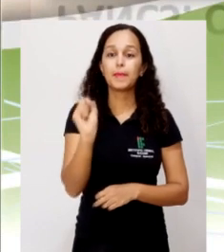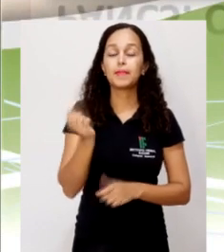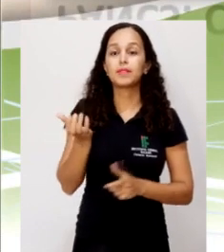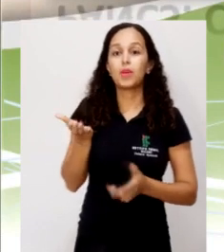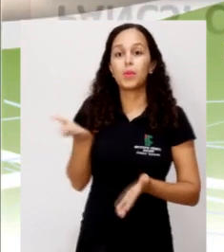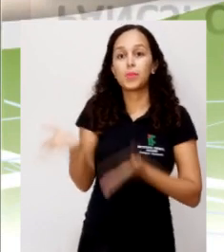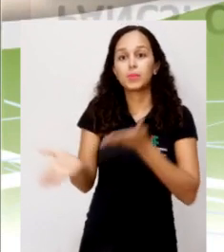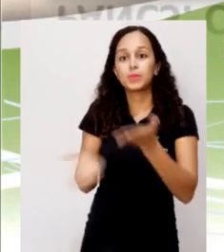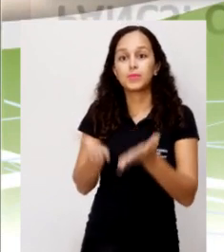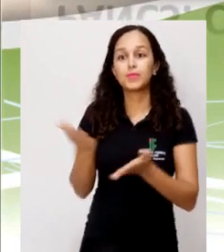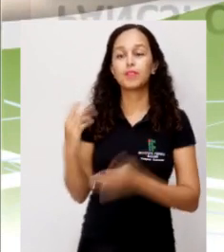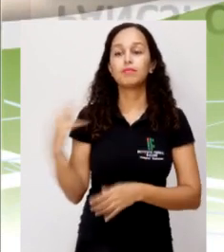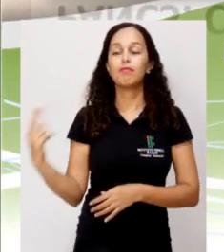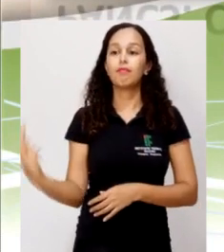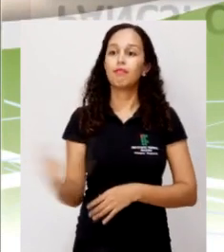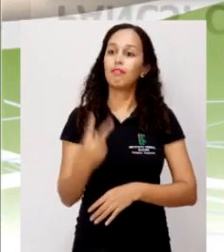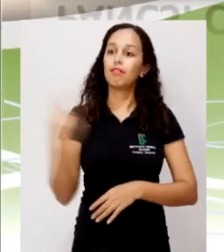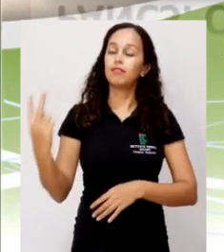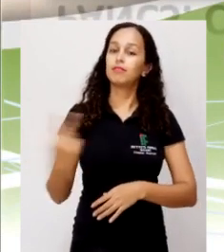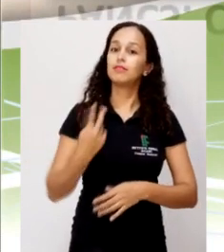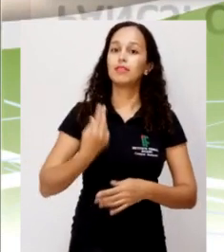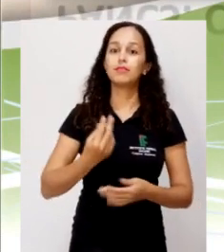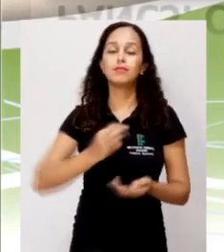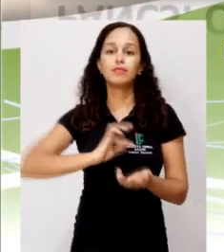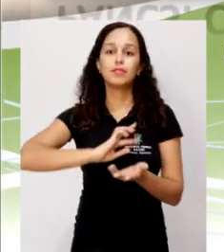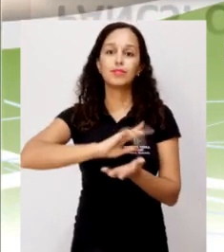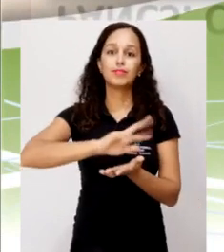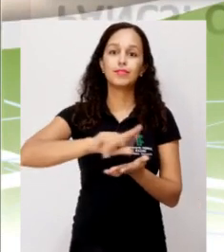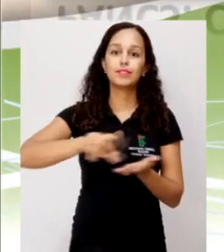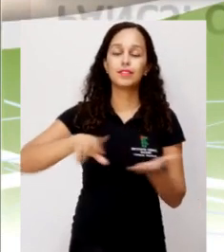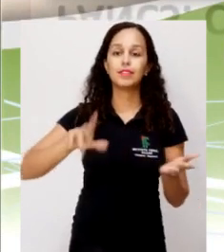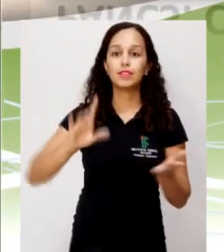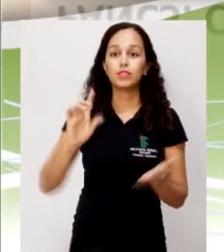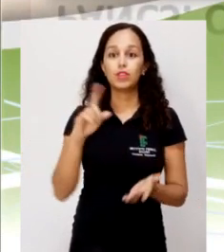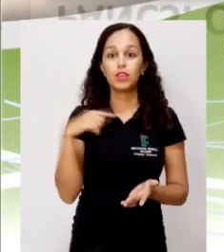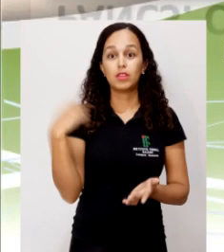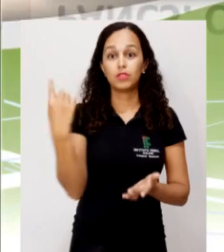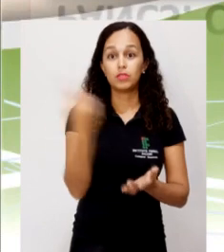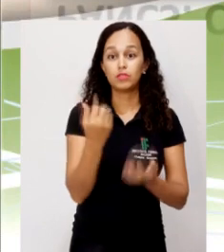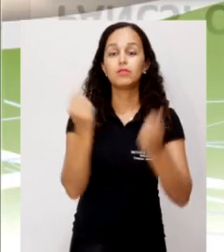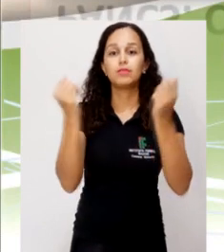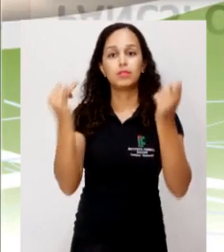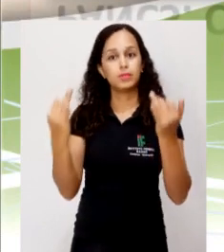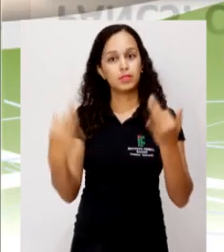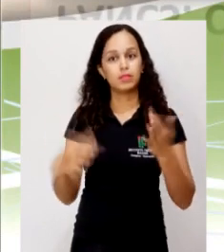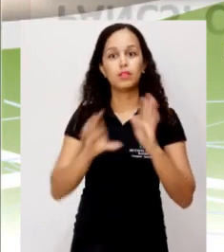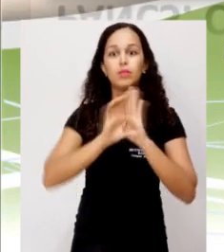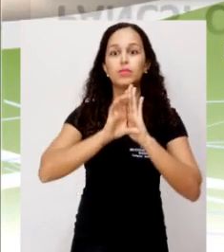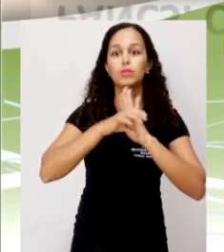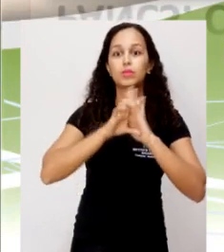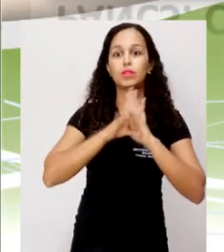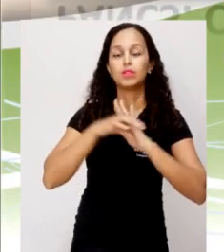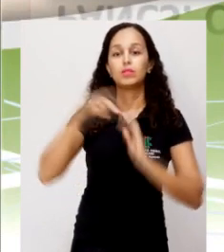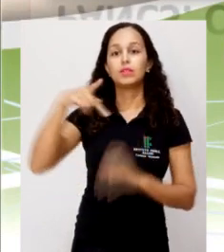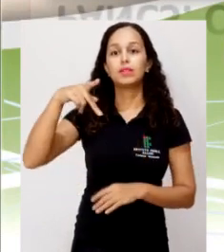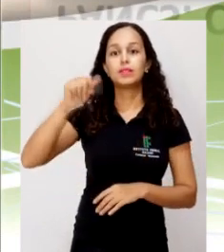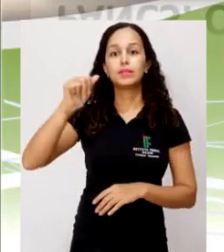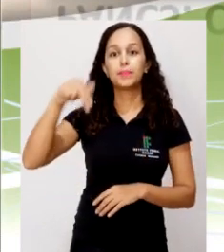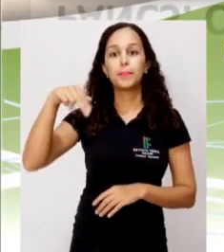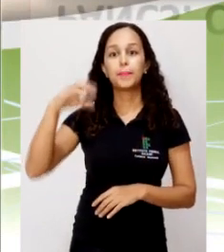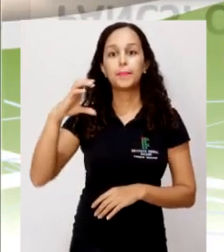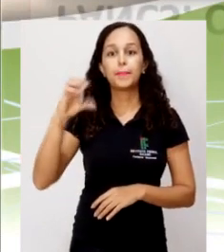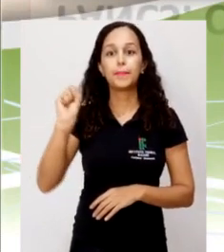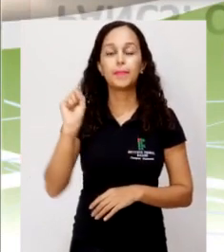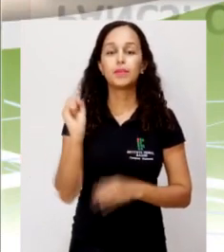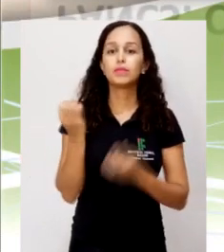cultivando e valorizando a diversidade. A gente vai caminhando um pouquinho pelo conceito das punks, né?